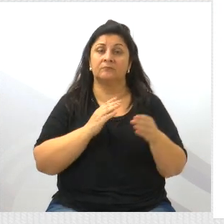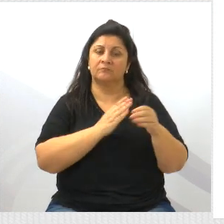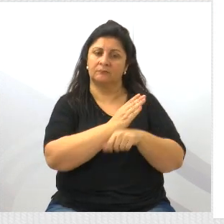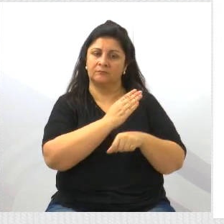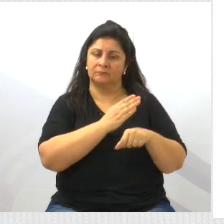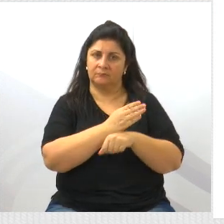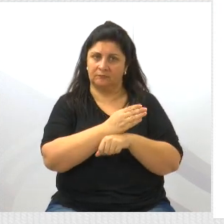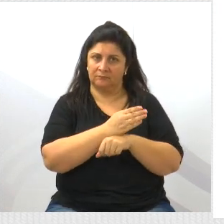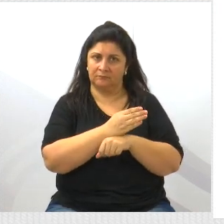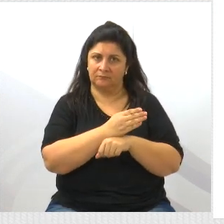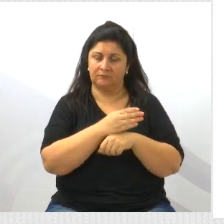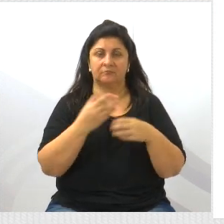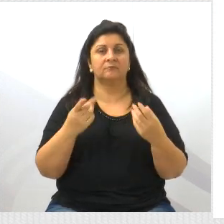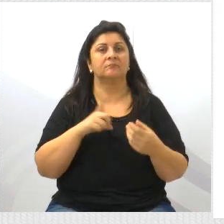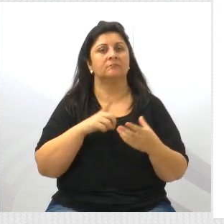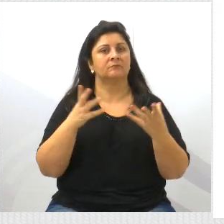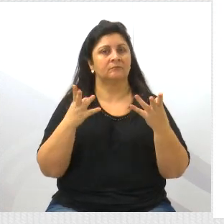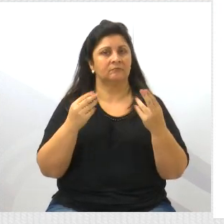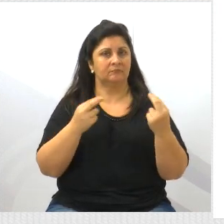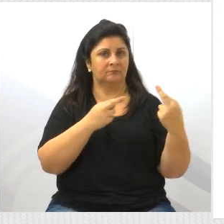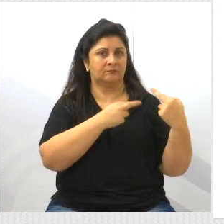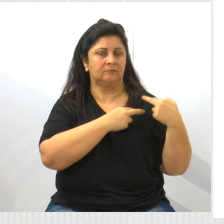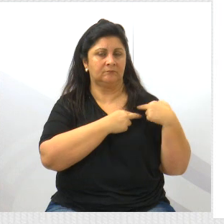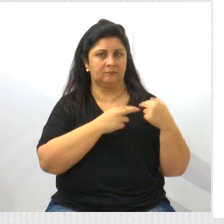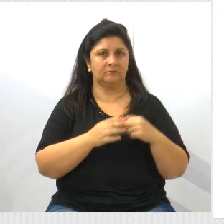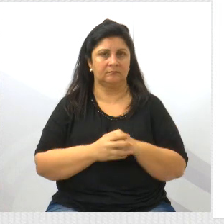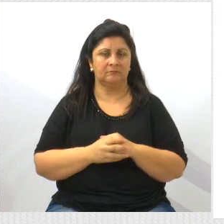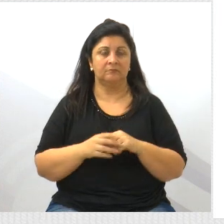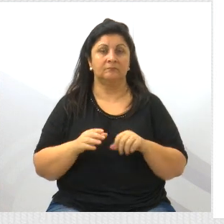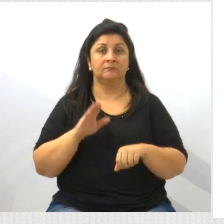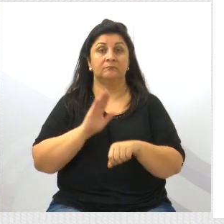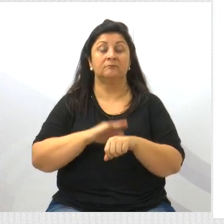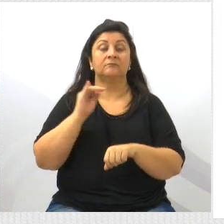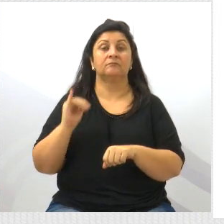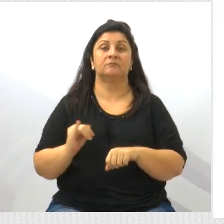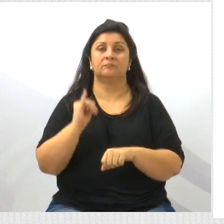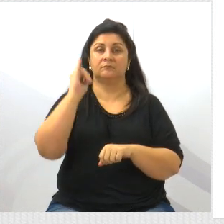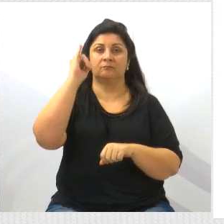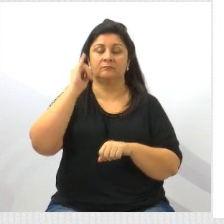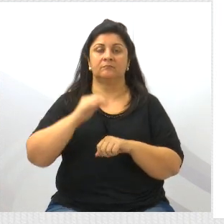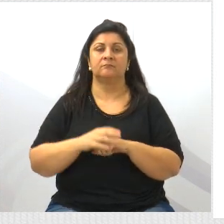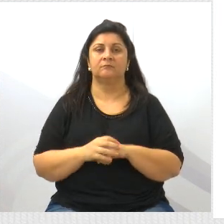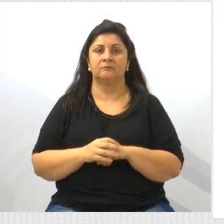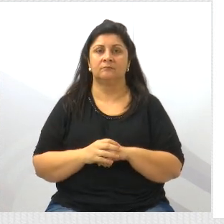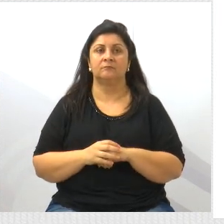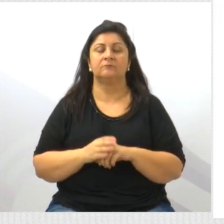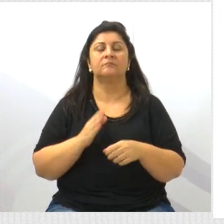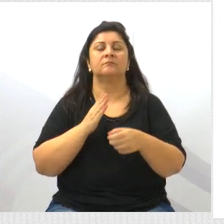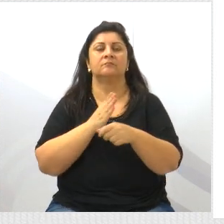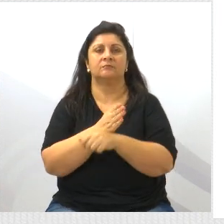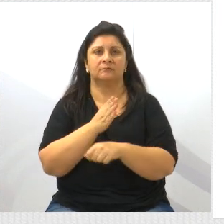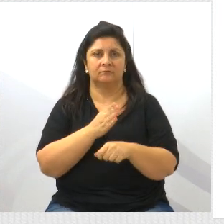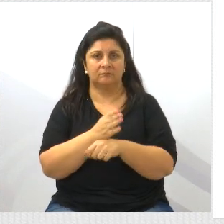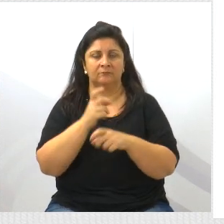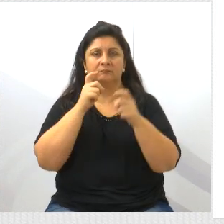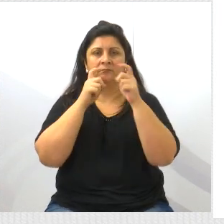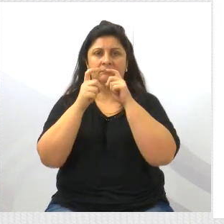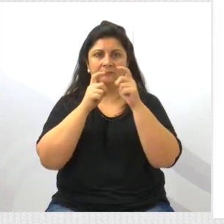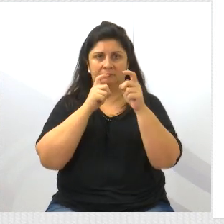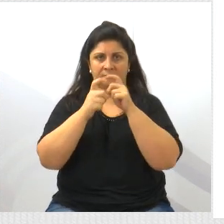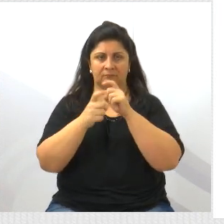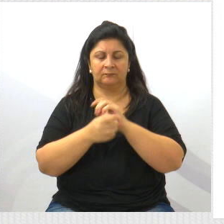ele tem várias atribuições, mas mais importante, como já foi falado, é participar das